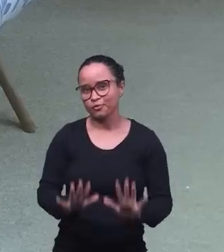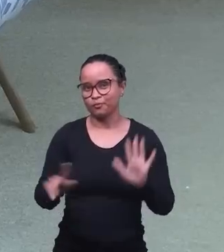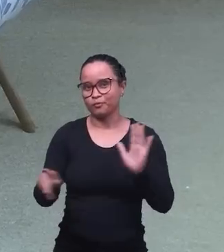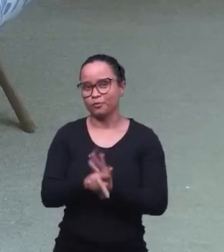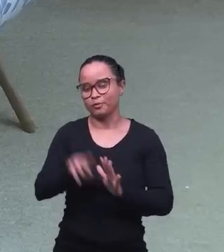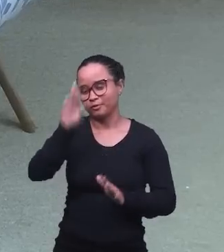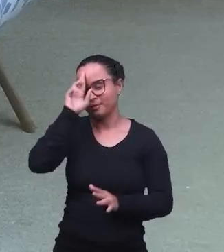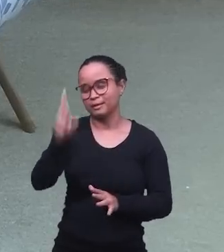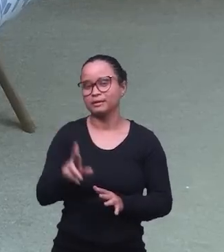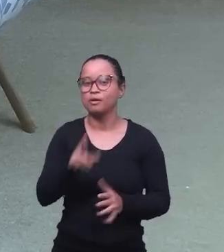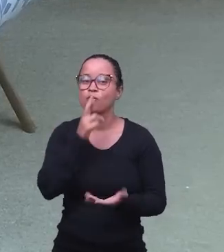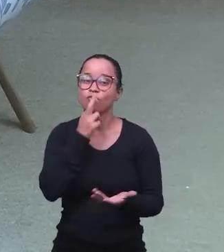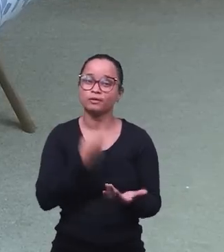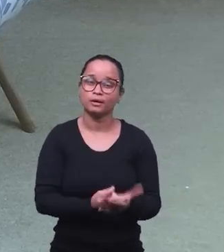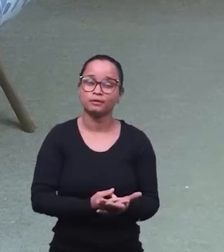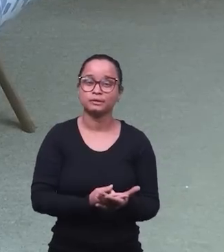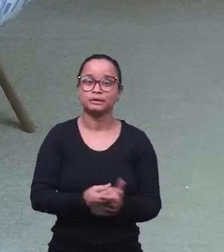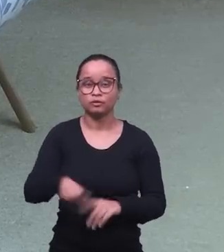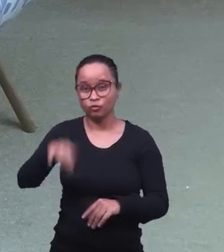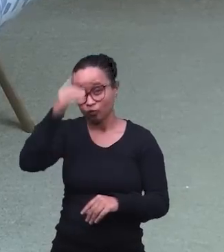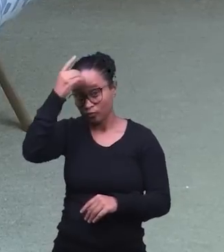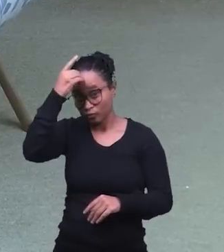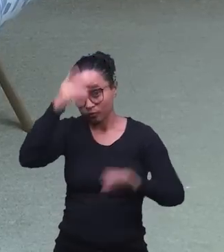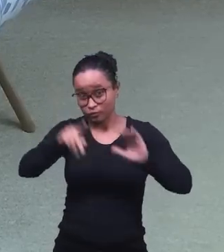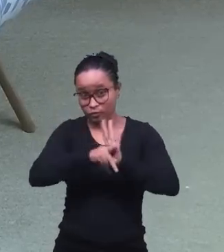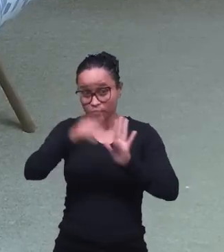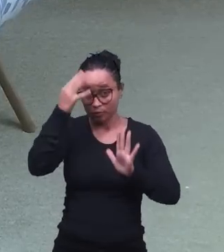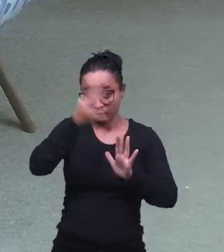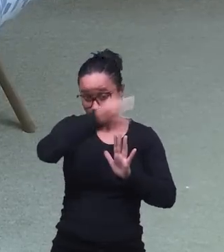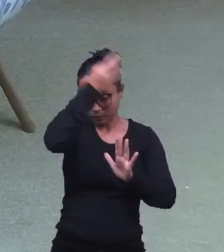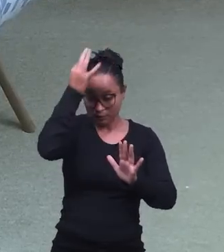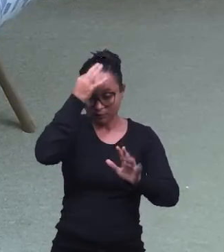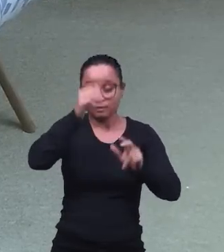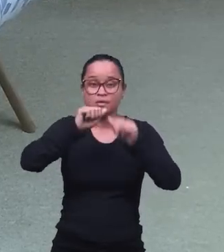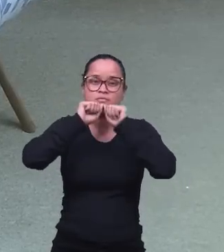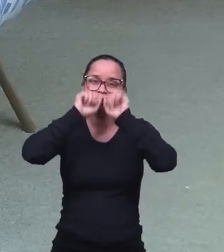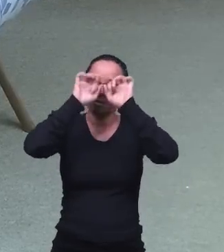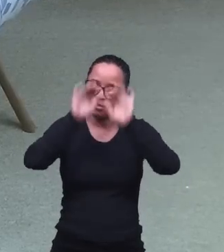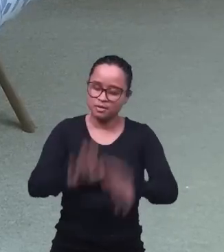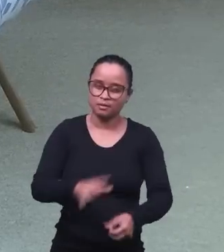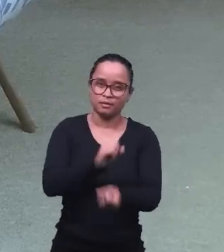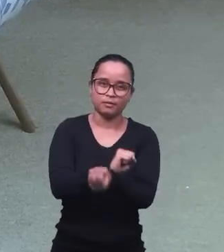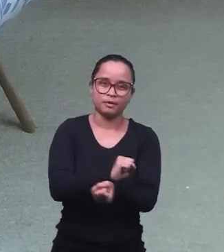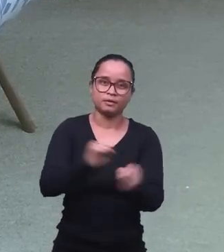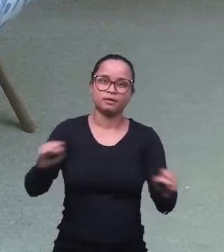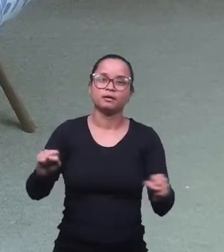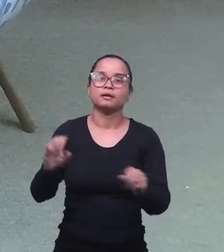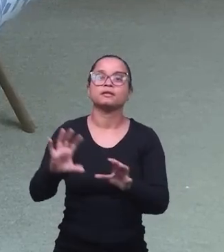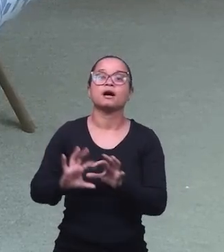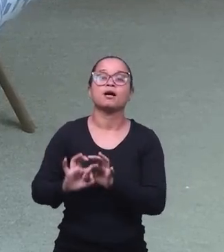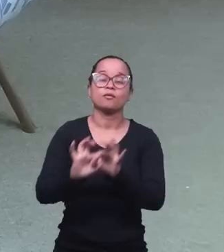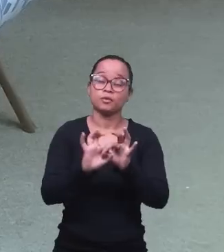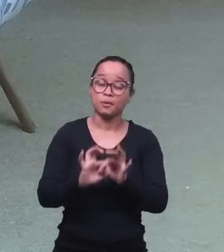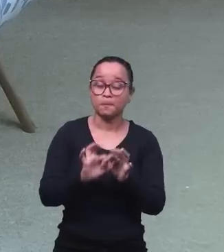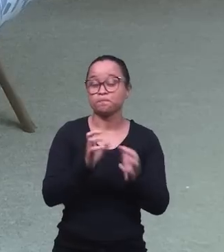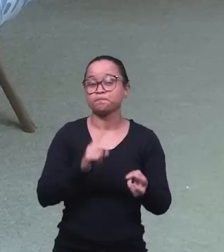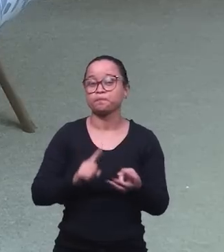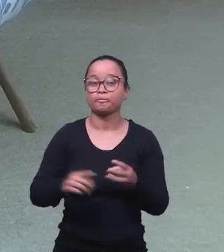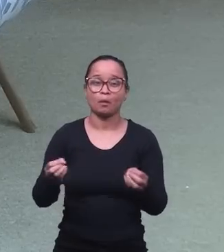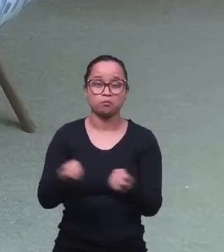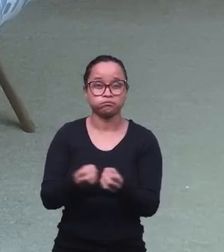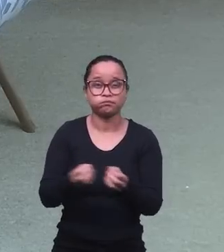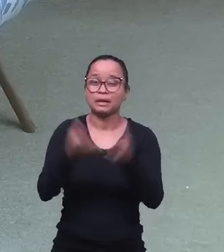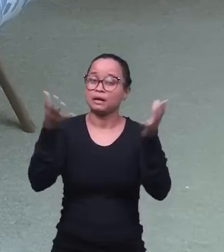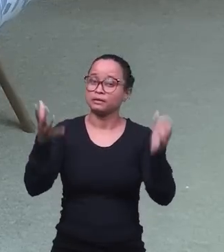é o resultado, né? Então, através dos dons espirituais, nós temos a bênção da libertação, nós temos a comunhão, nós temos